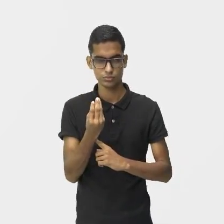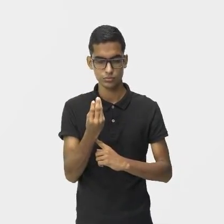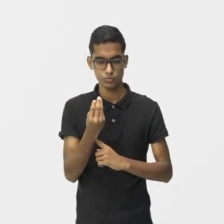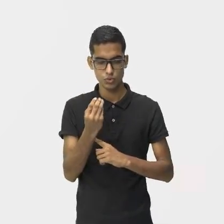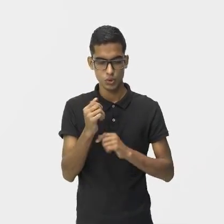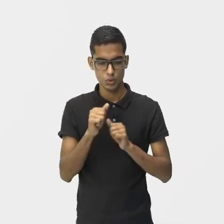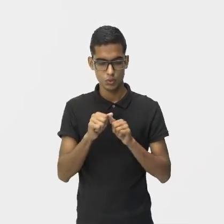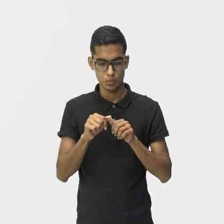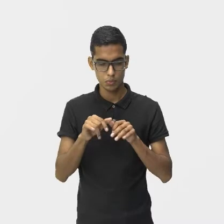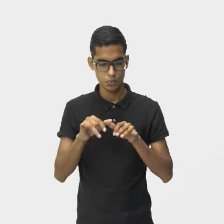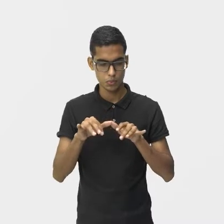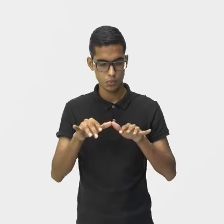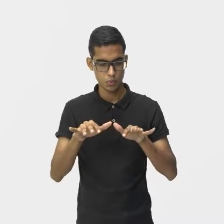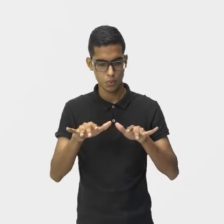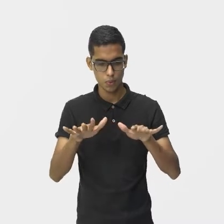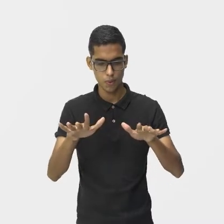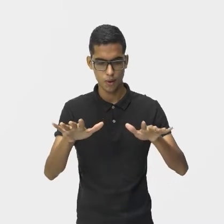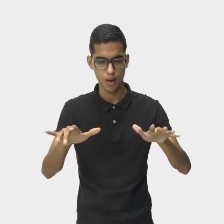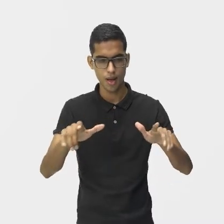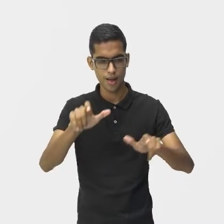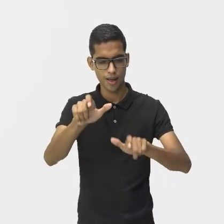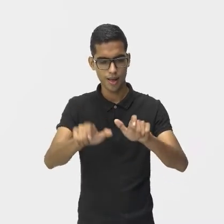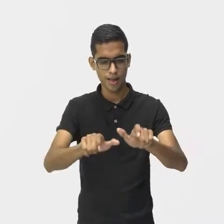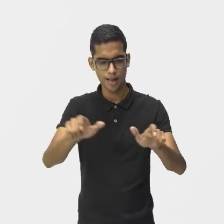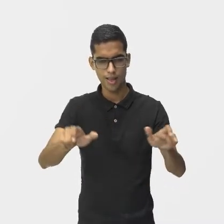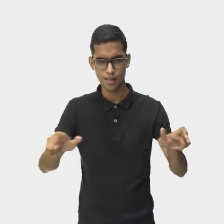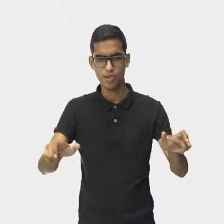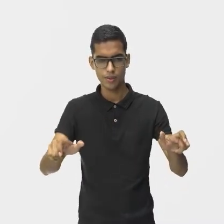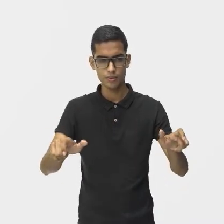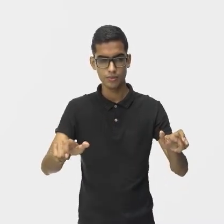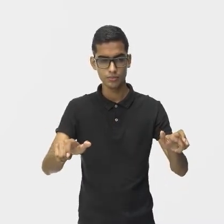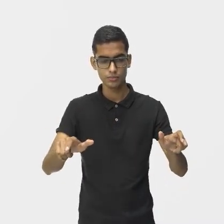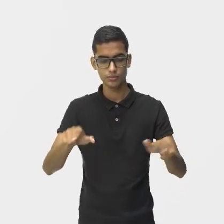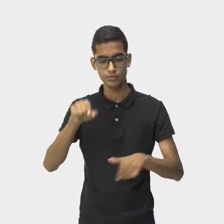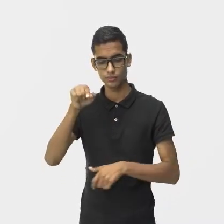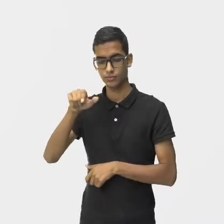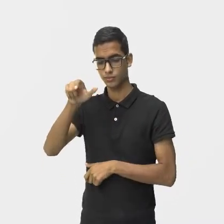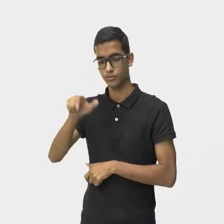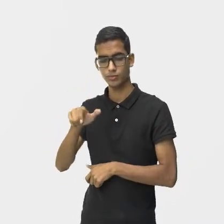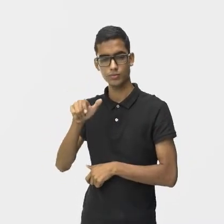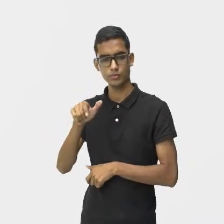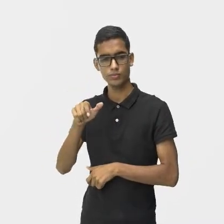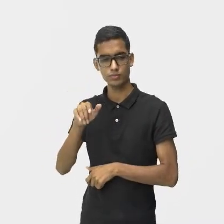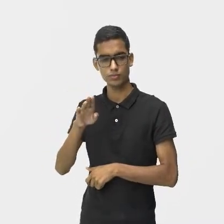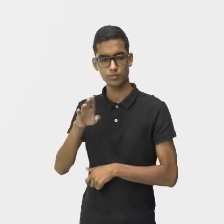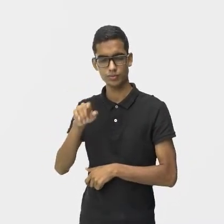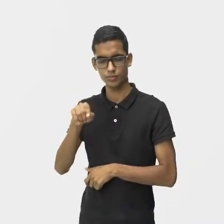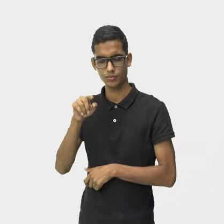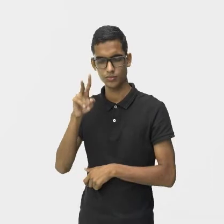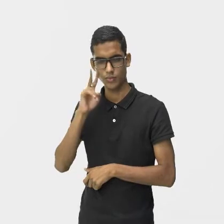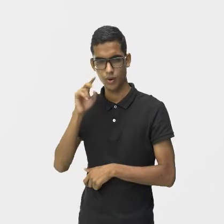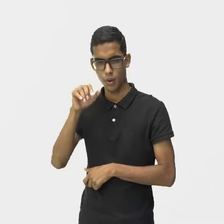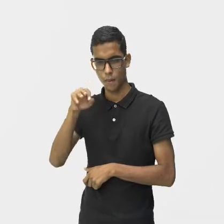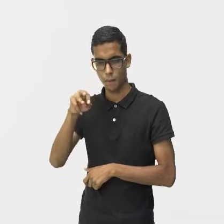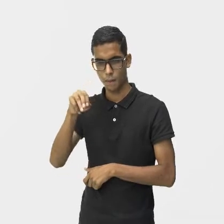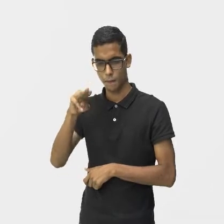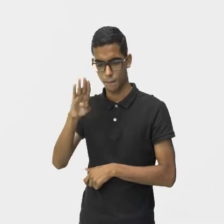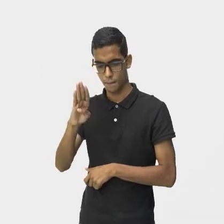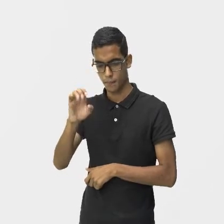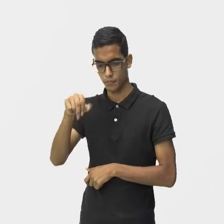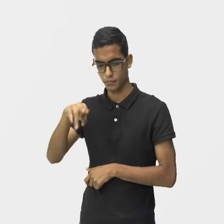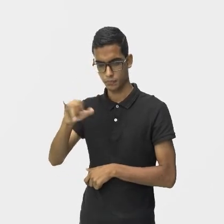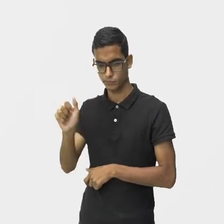pessoas. Para Benjamin, há uma democratização da arte. A possibilidade